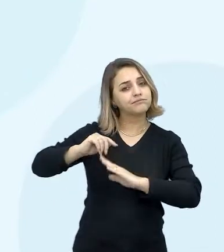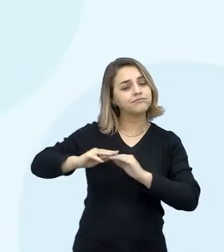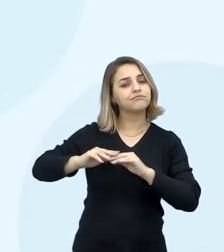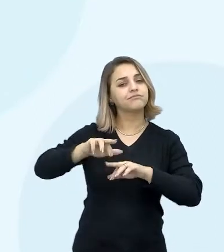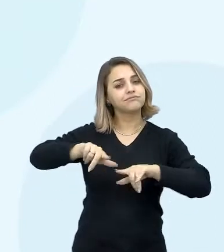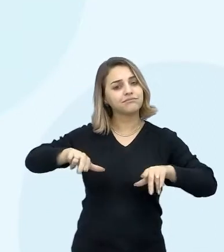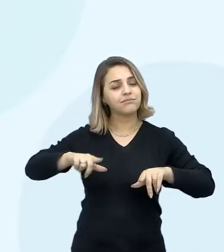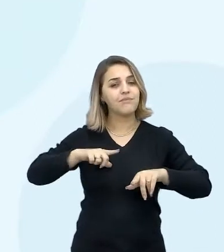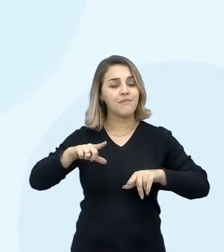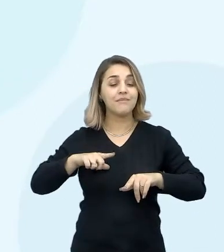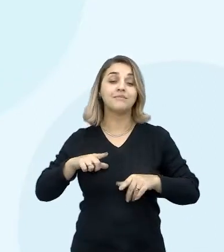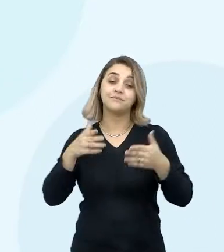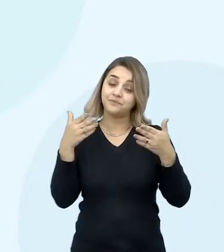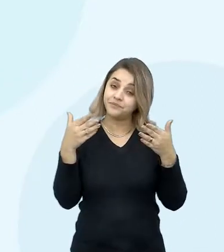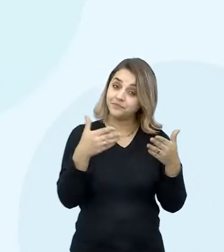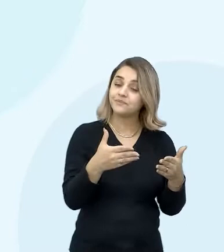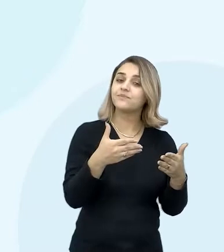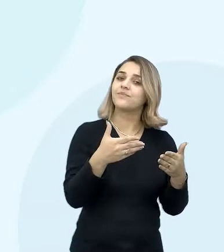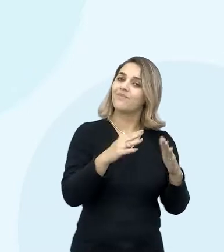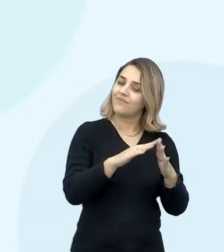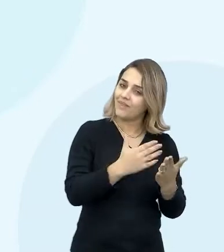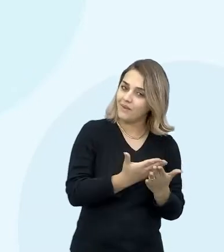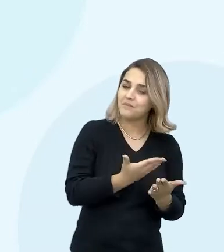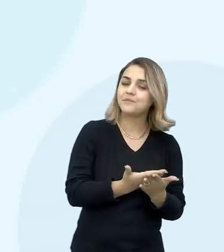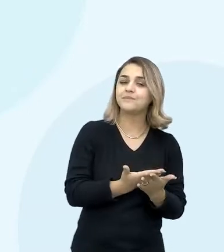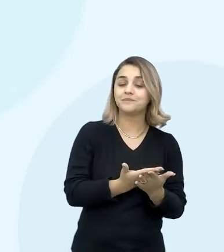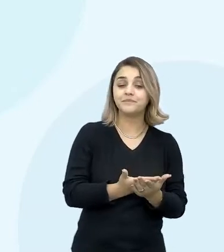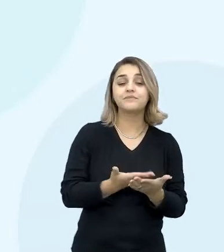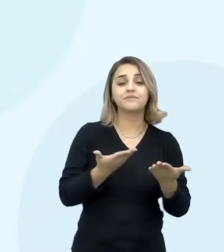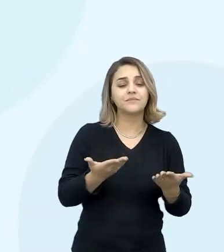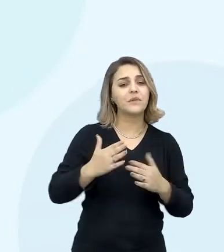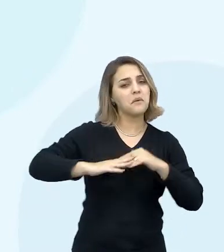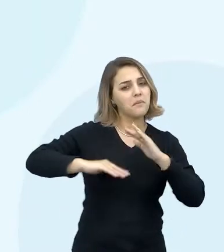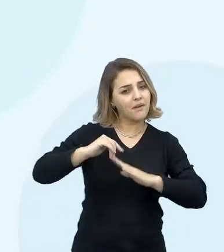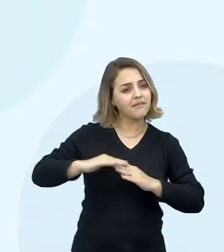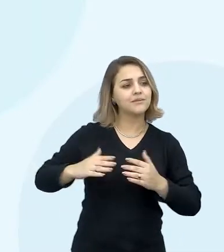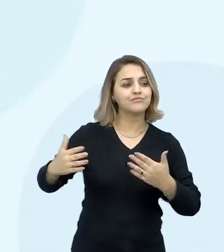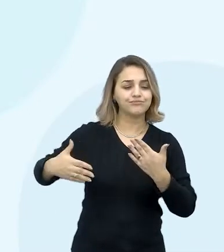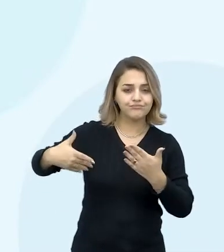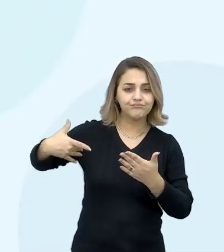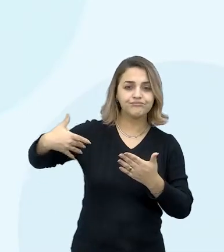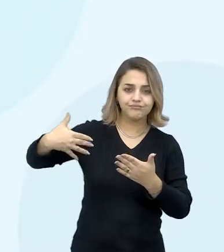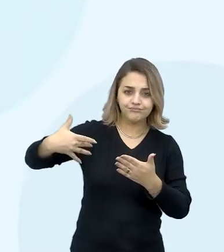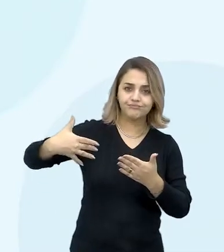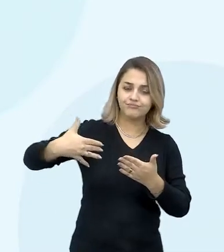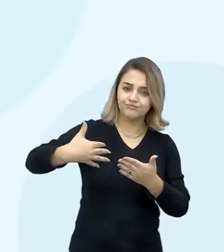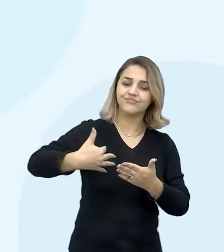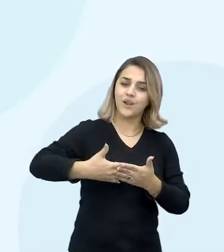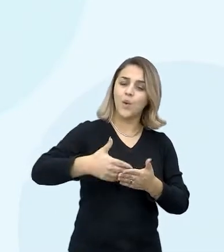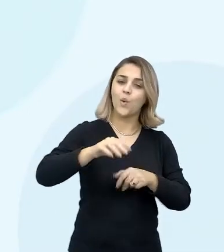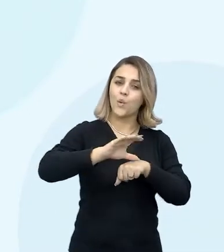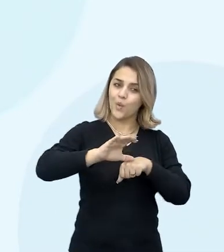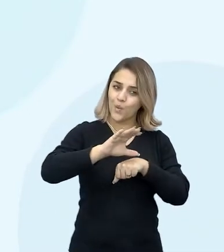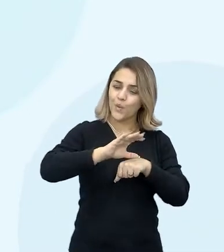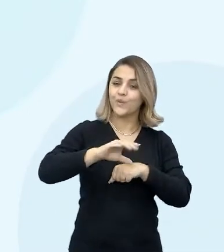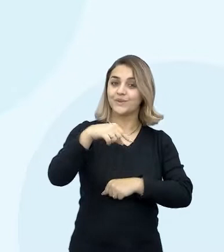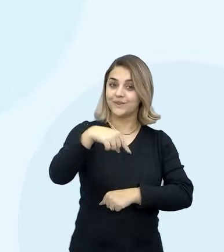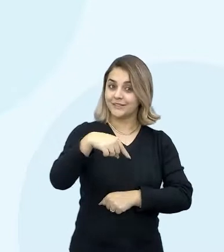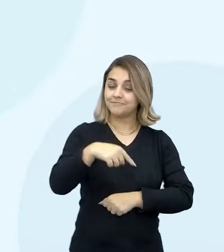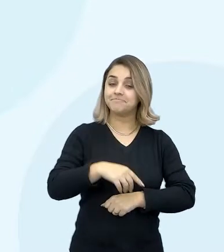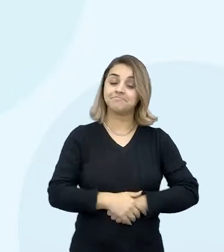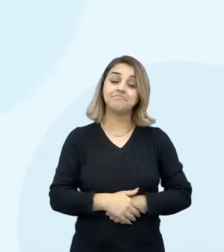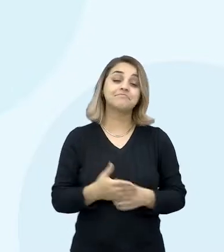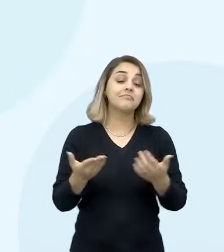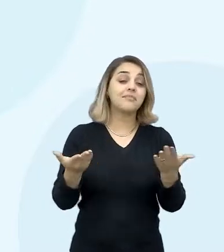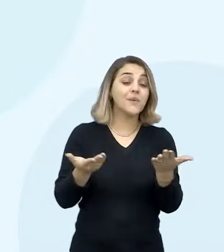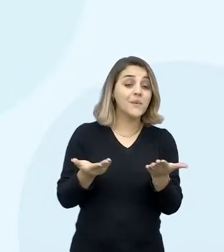as escolares. Essa é a habilidade que a gente vem mobilizando ao longo do nosso curso e hoje ela vai fazer par,